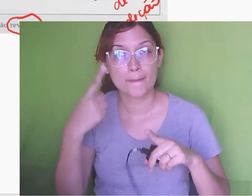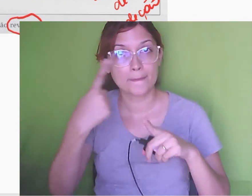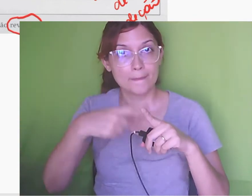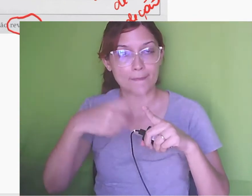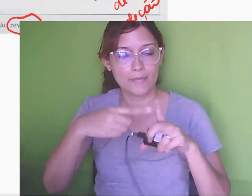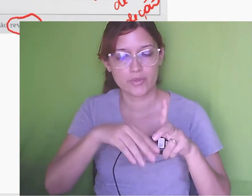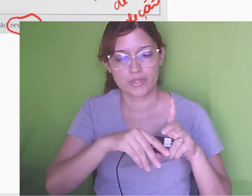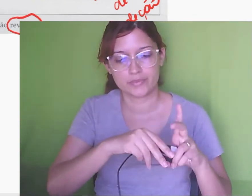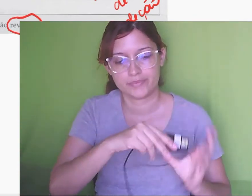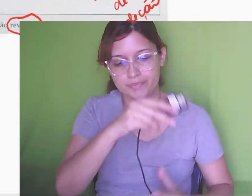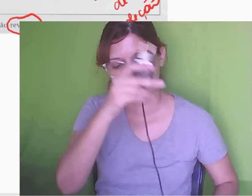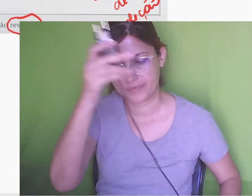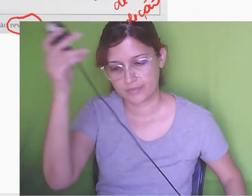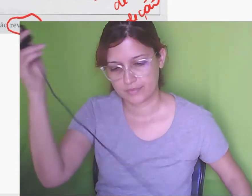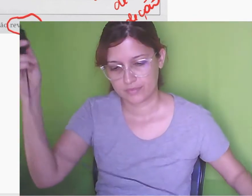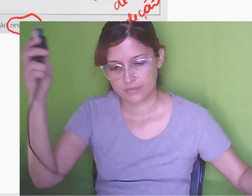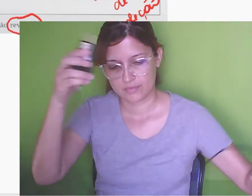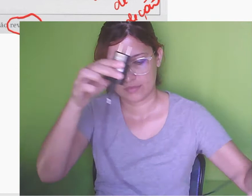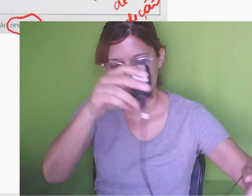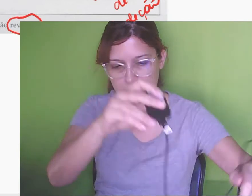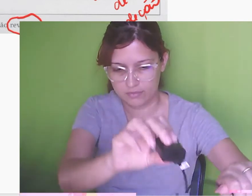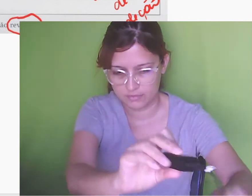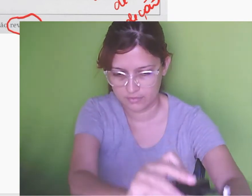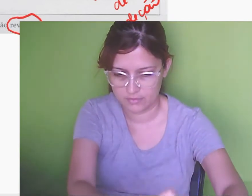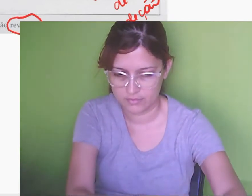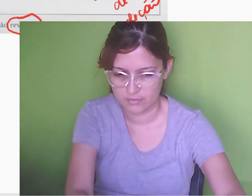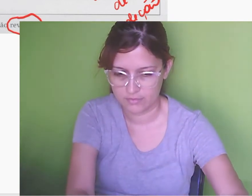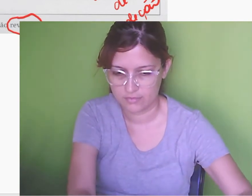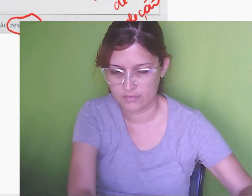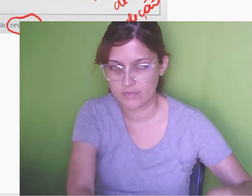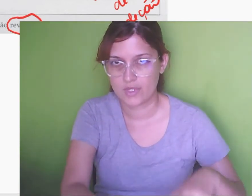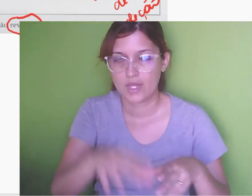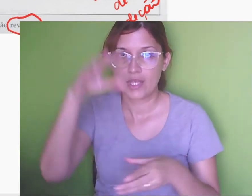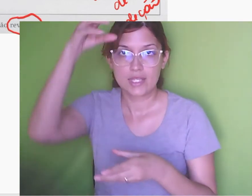problema. Por quê?